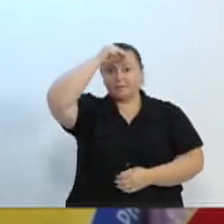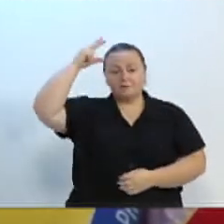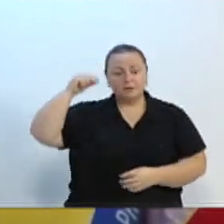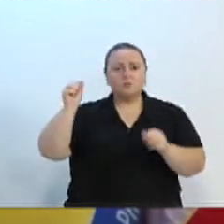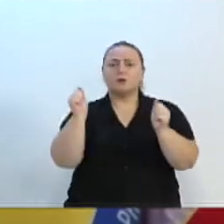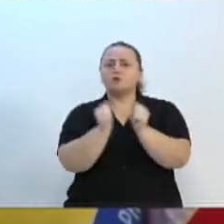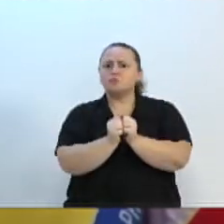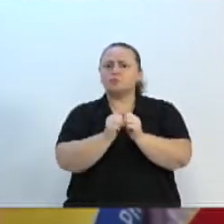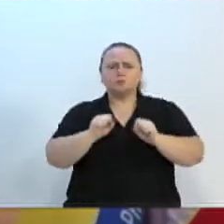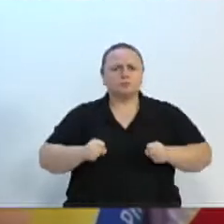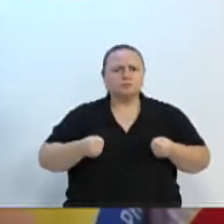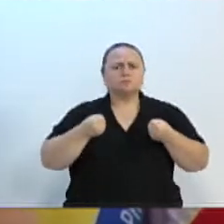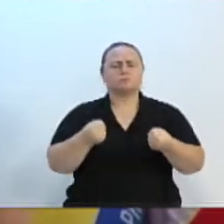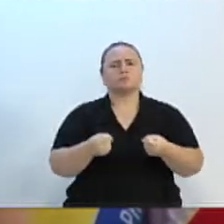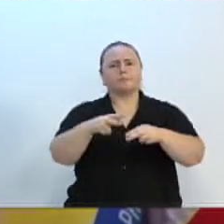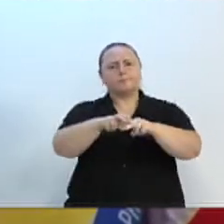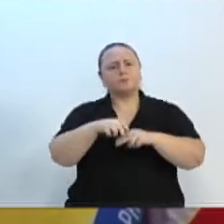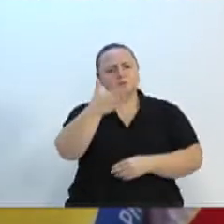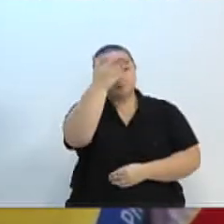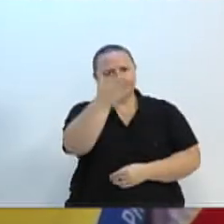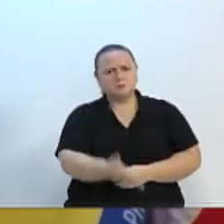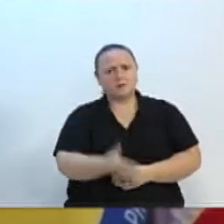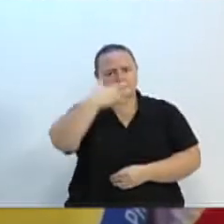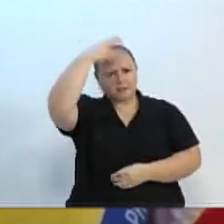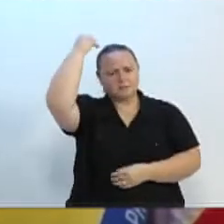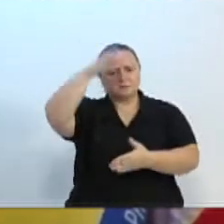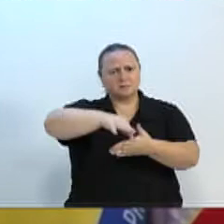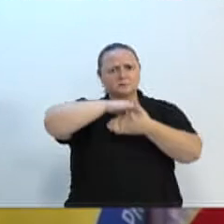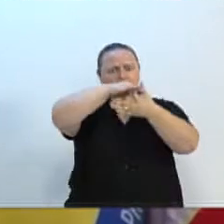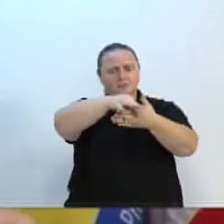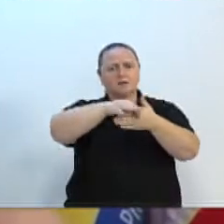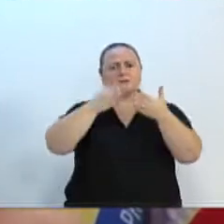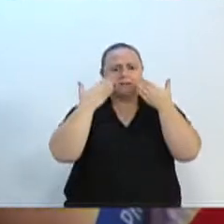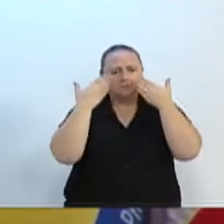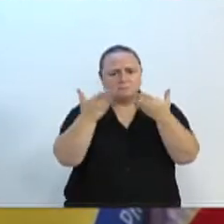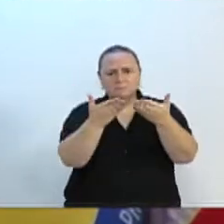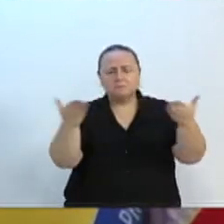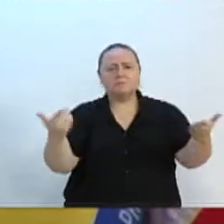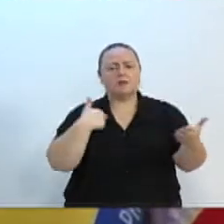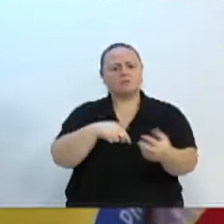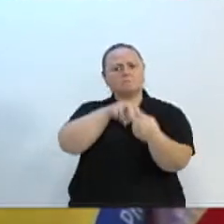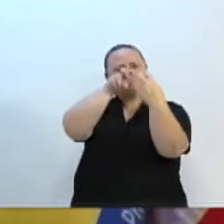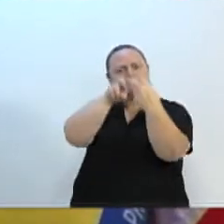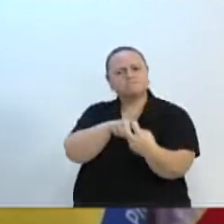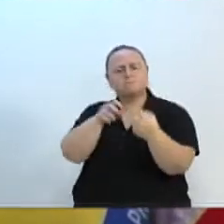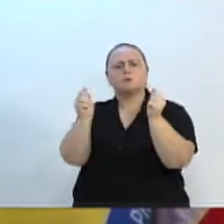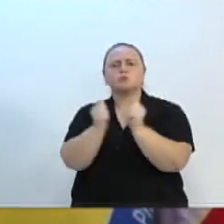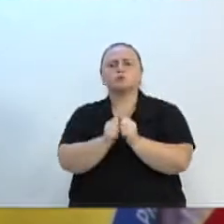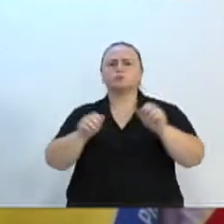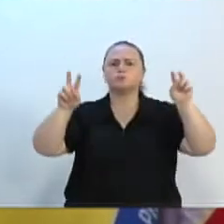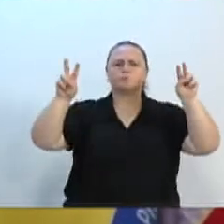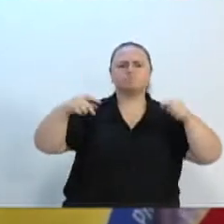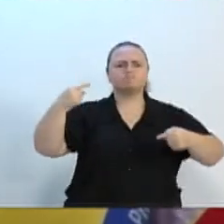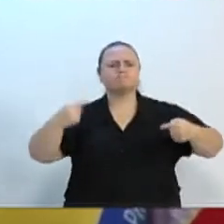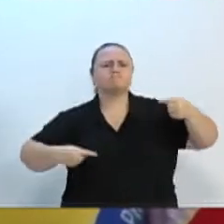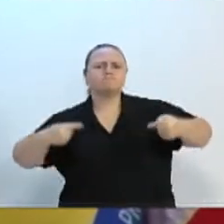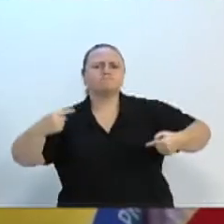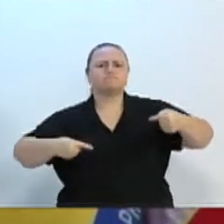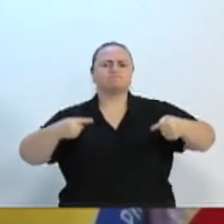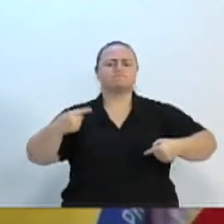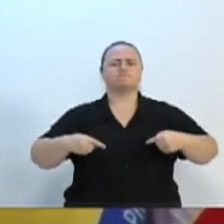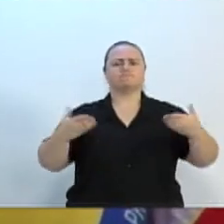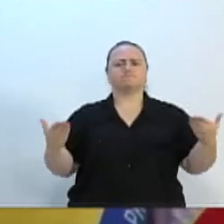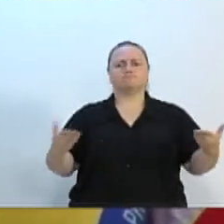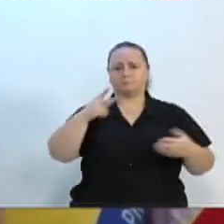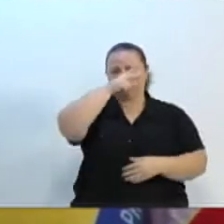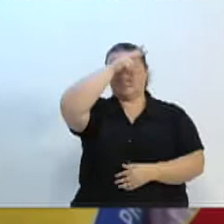pedido ao líder de governo, e eu deixo isso muito claro, eu quero sentar assim com o prefeito para discutir assuntos, discutir temas, e o prefeito